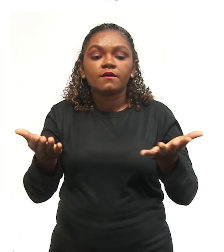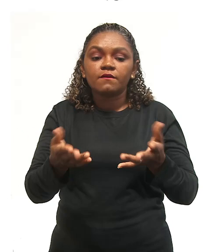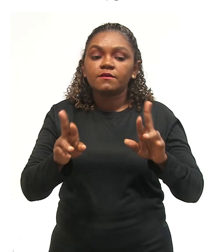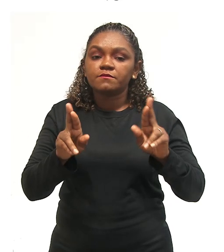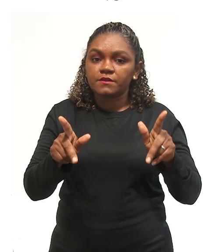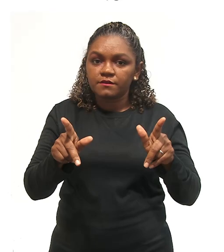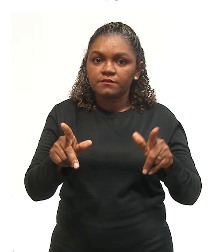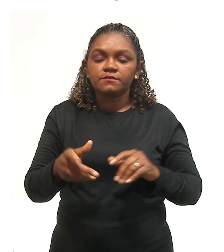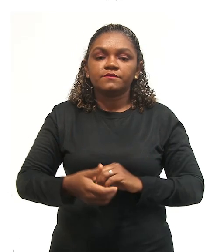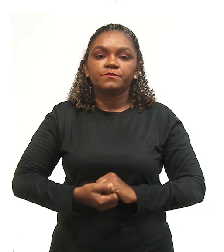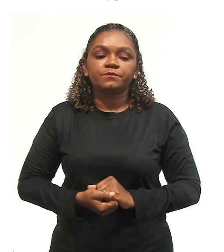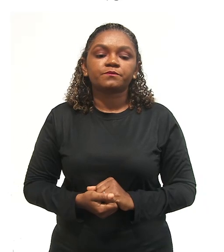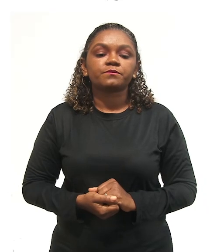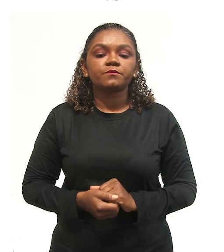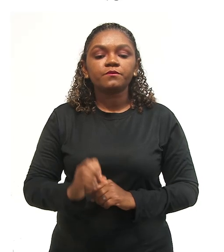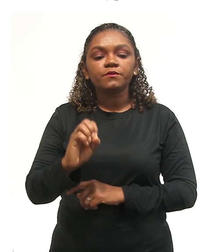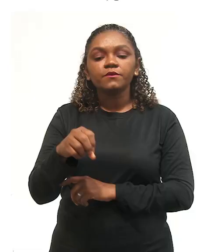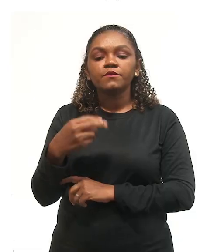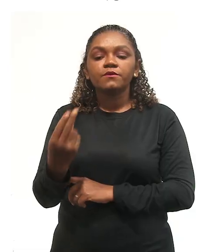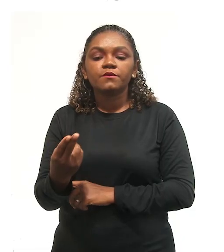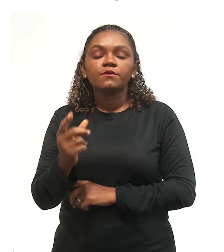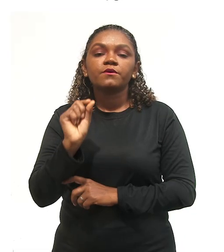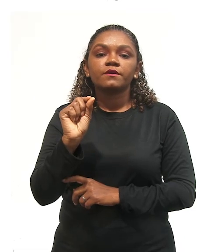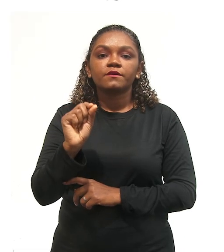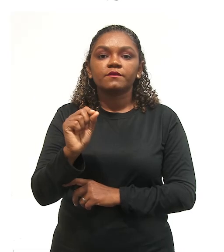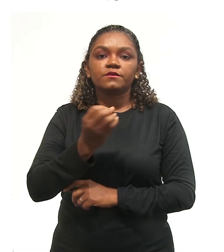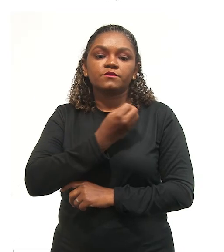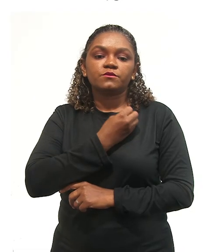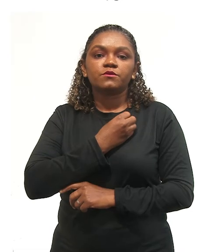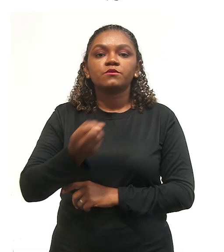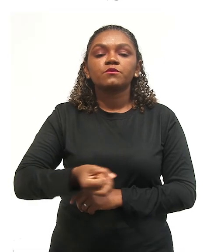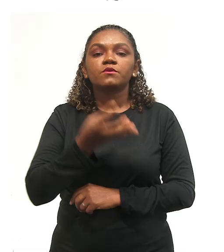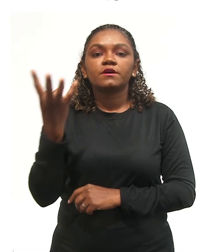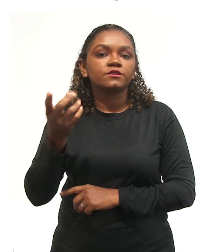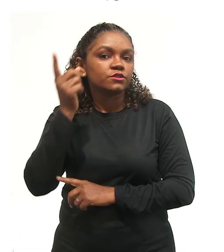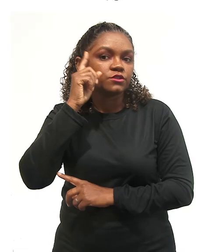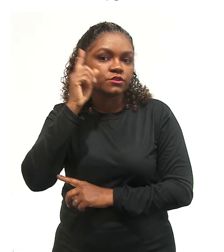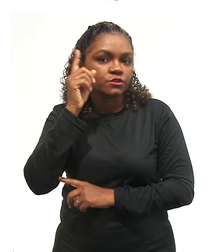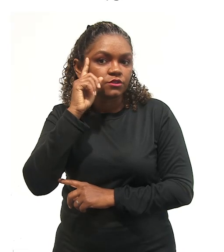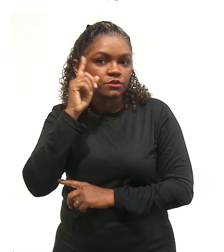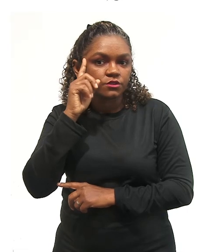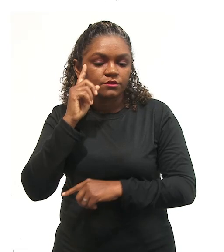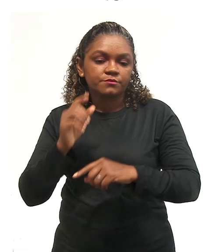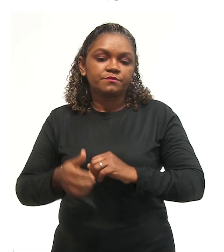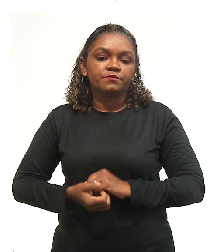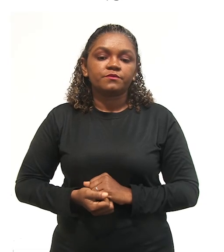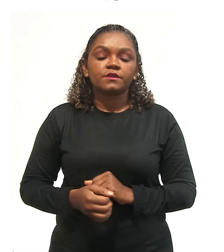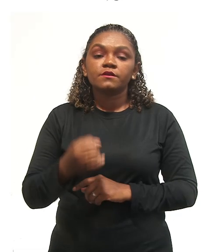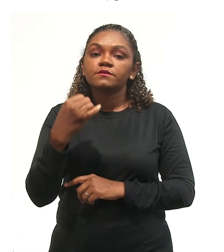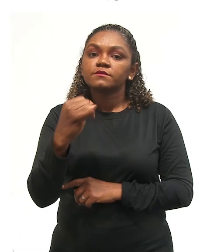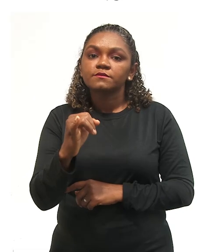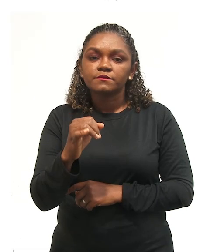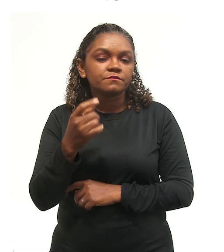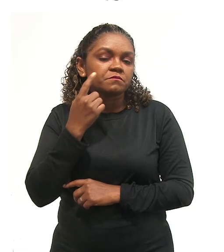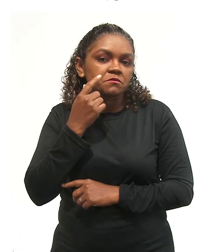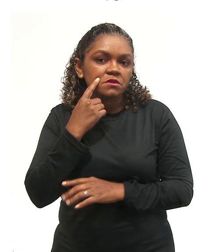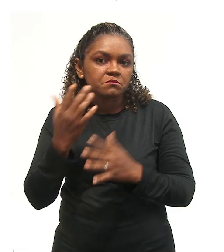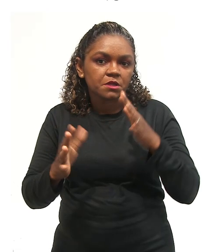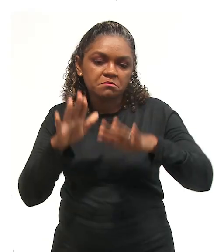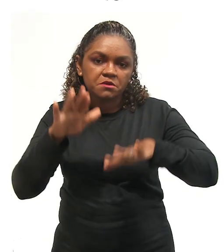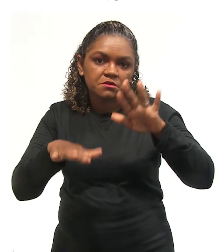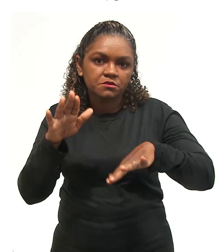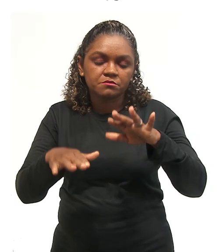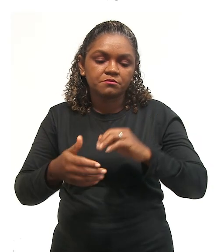lembra? Aqui é 365. Ou número de dias sobre 366. Vamos supor que seja